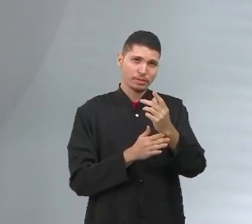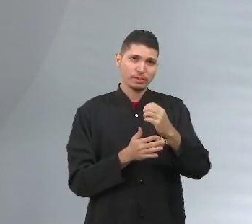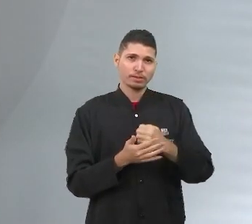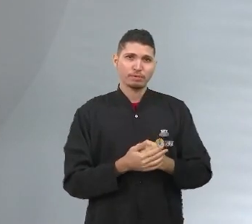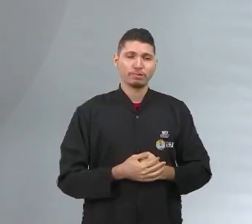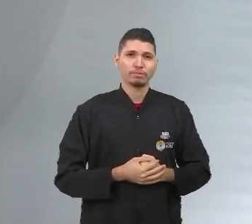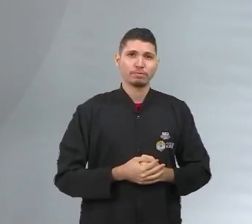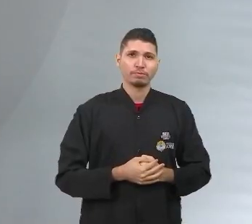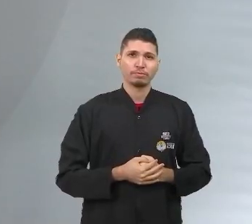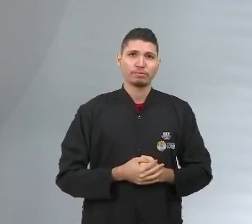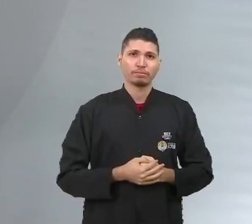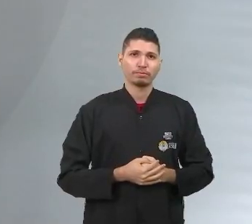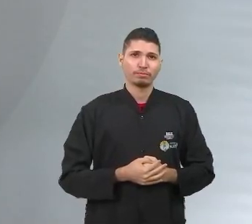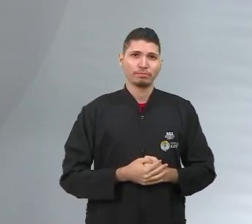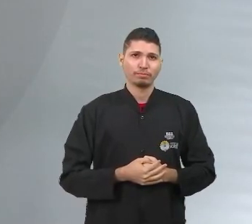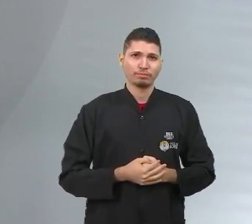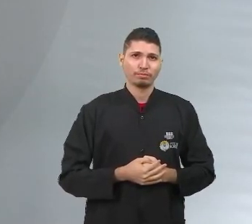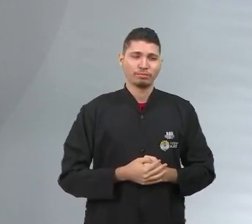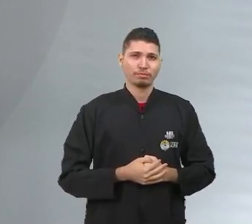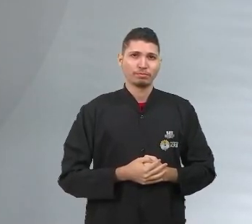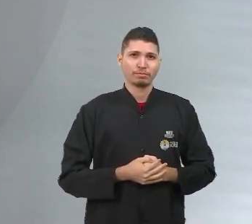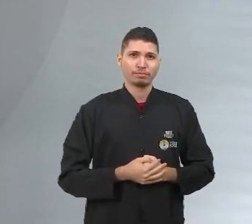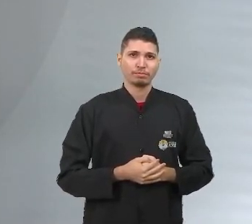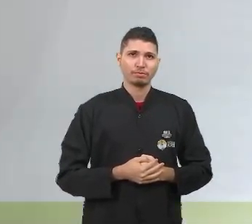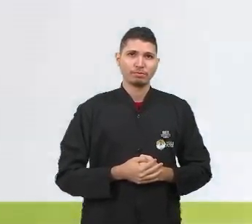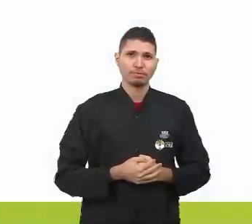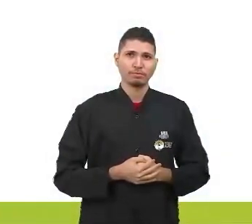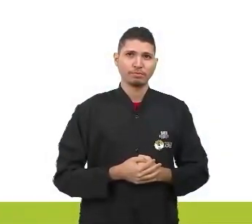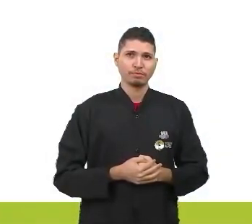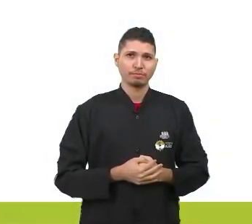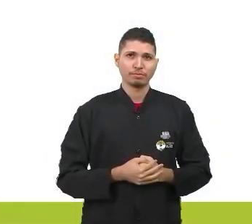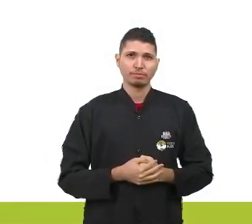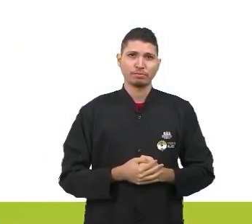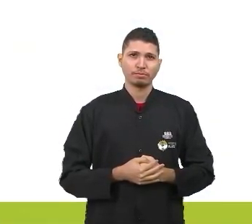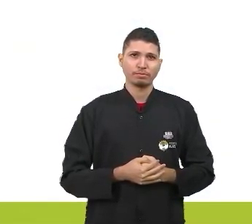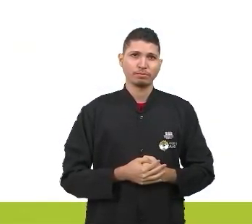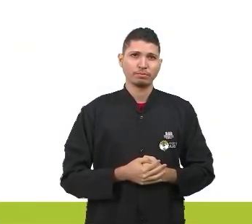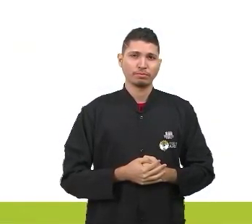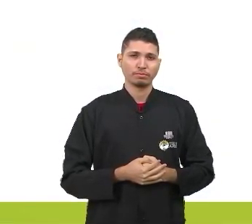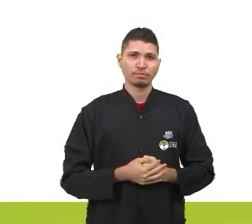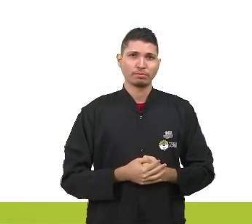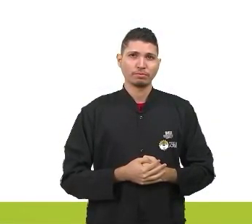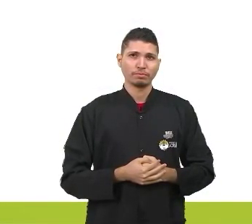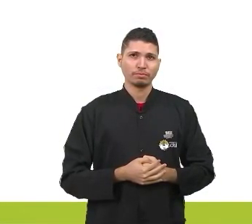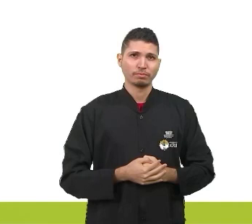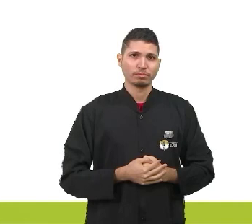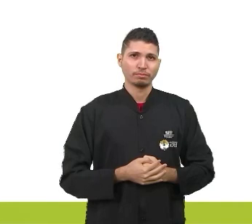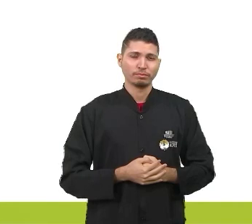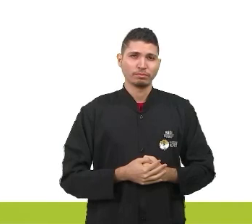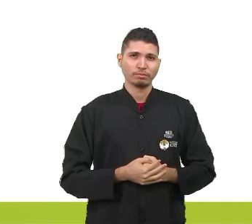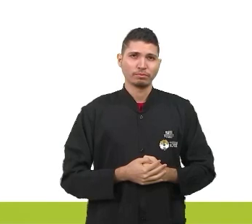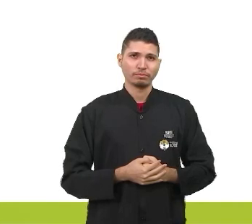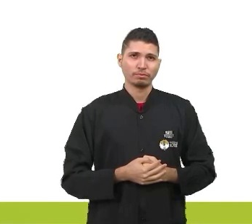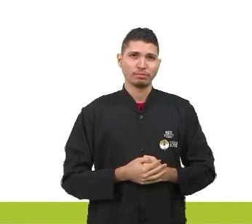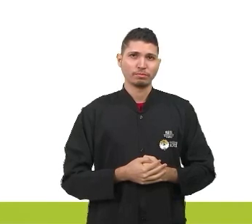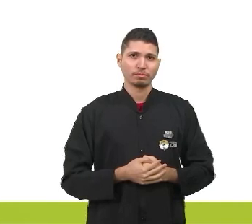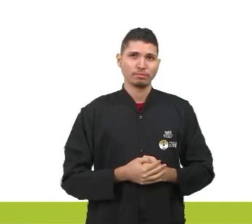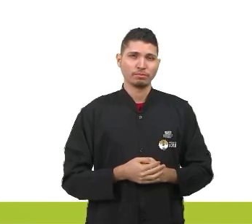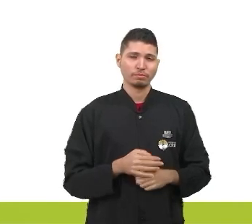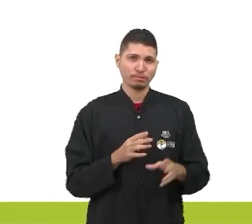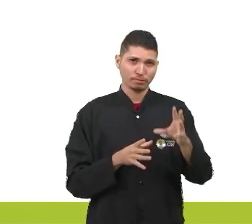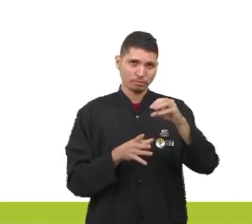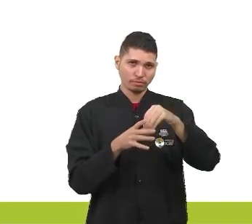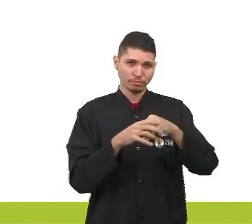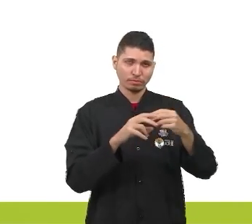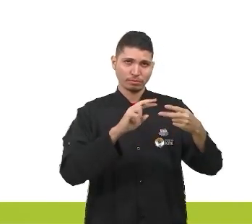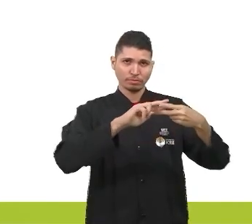um oxigênio da ribose. Ok? Então tá. Esse é o açúcar do DNA,